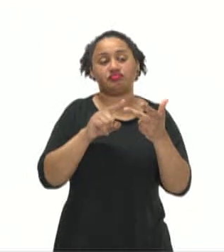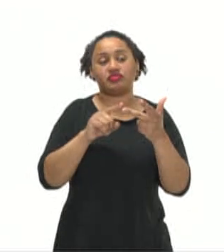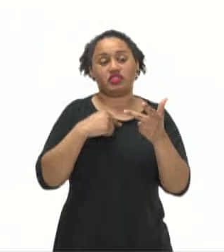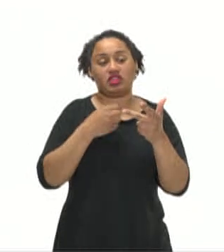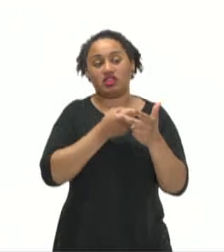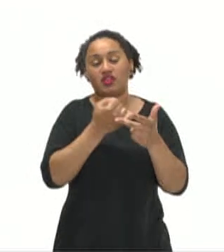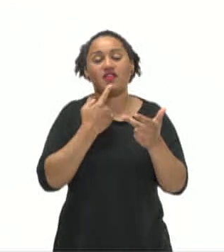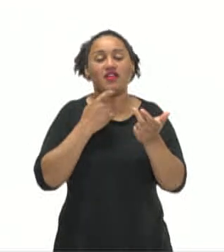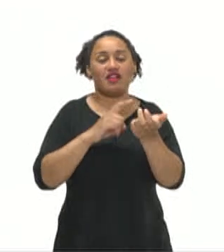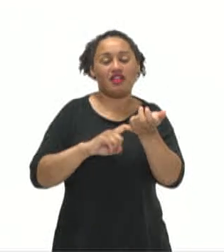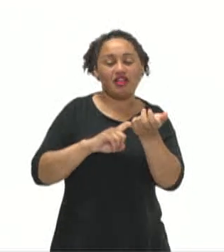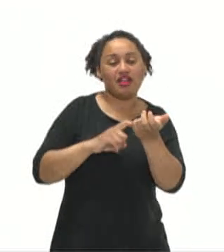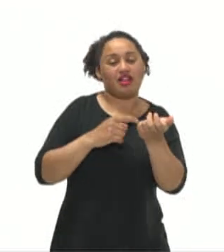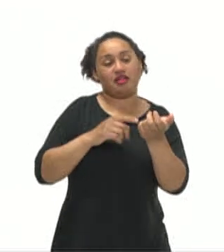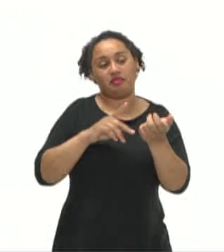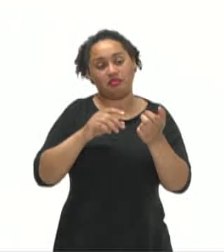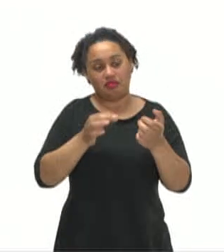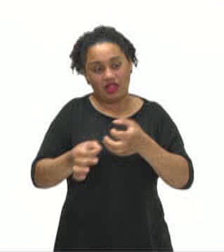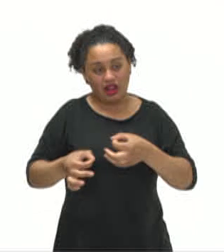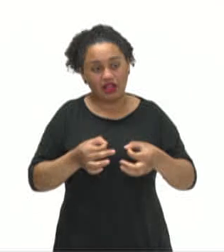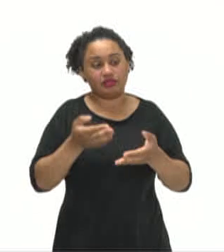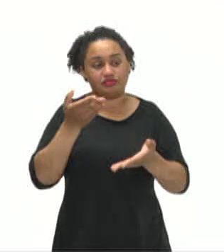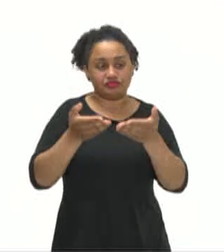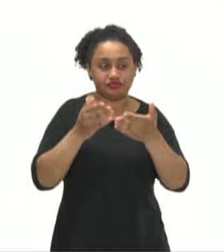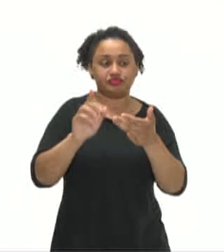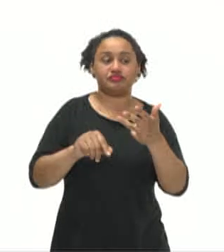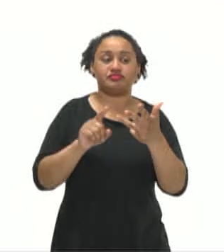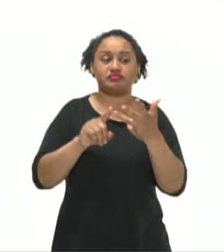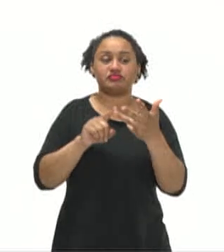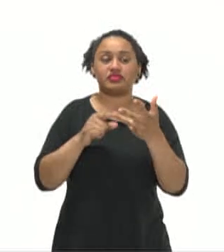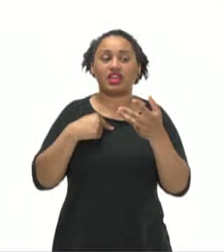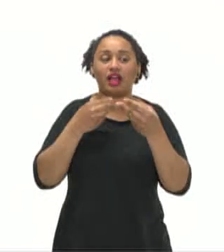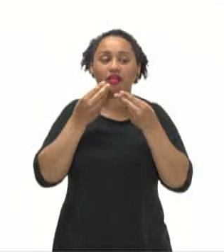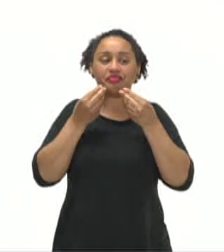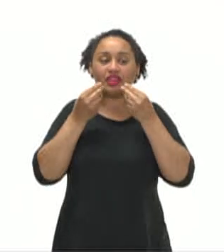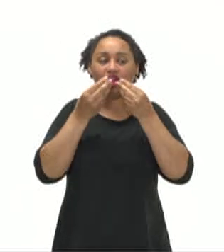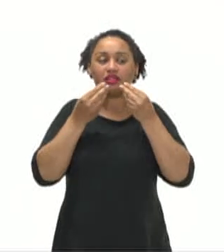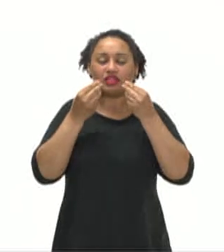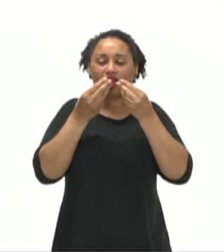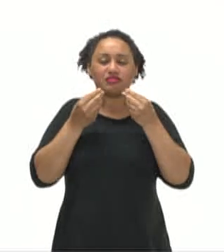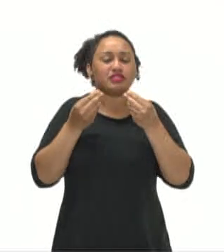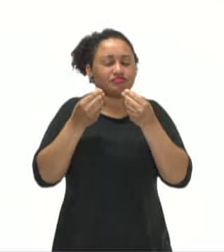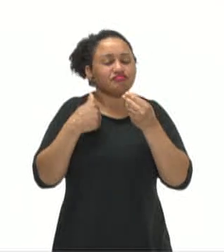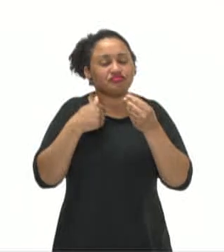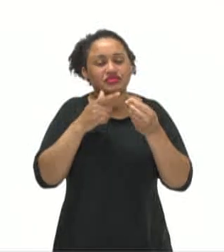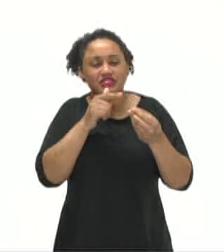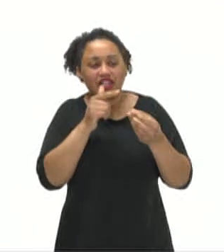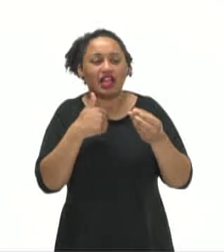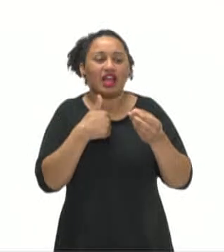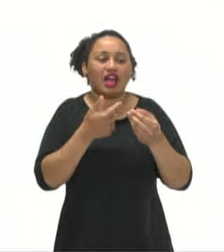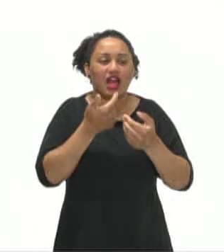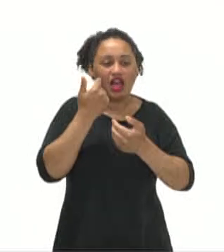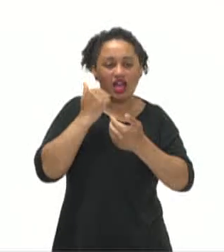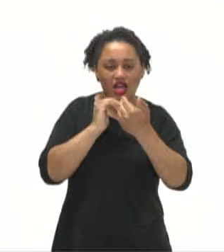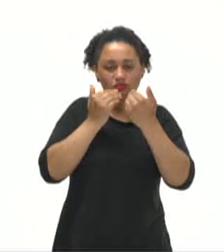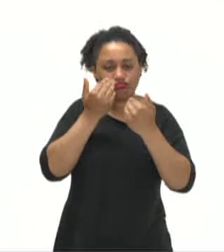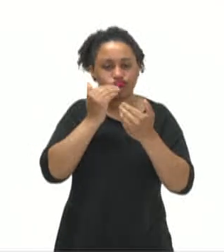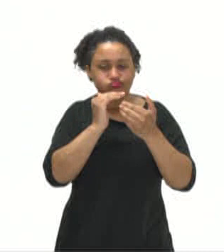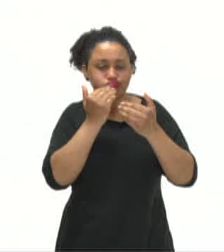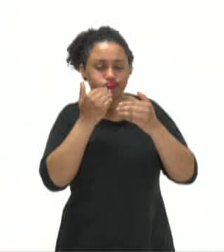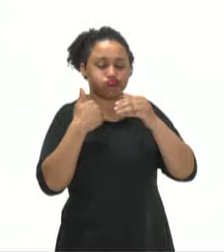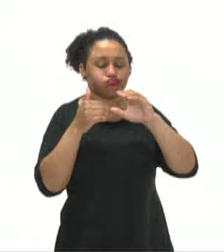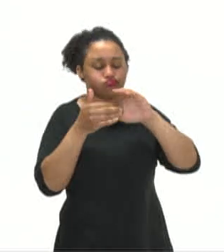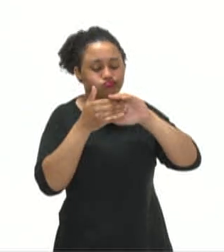equilibrado quimicamente. Mantém nossas mucosas umidificadas com a presença de água, como a região interna da boca. E